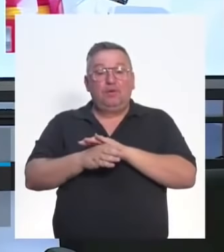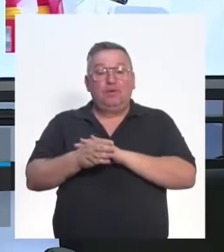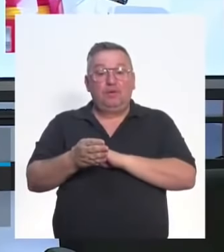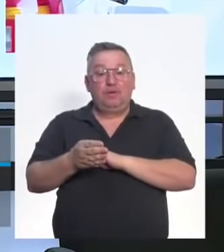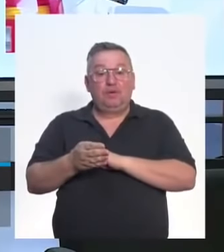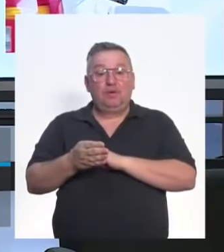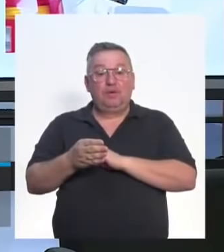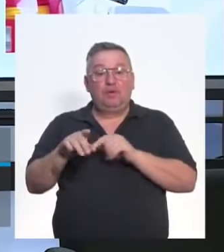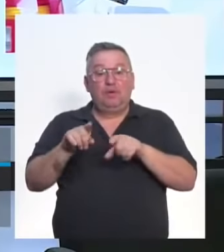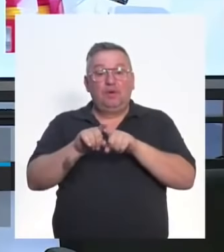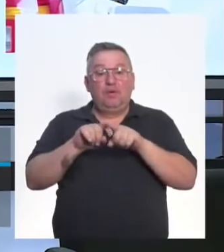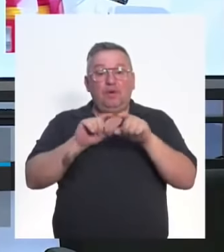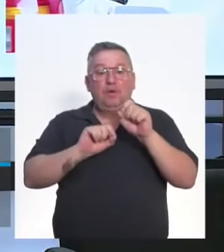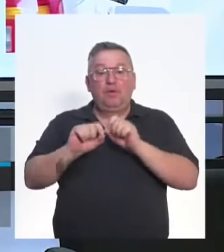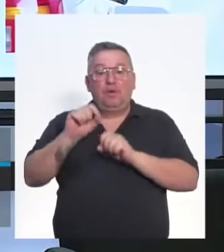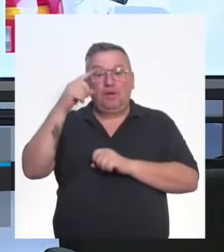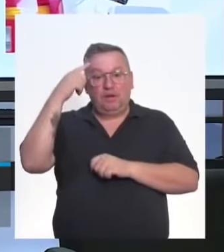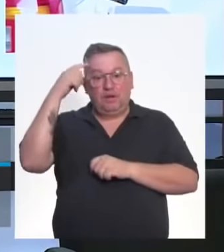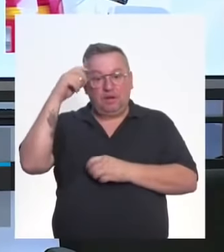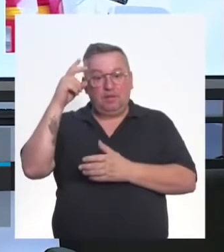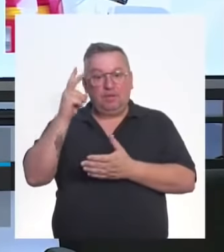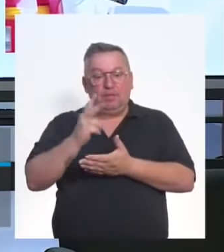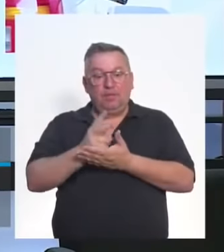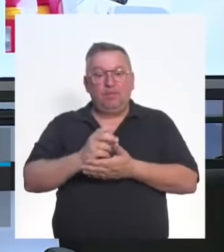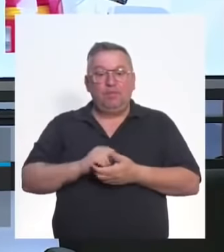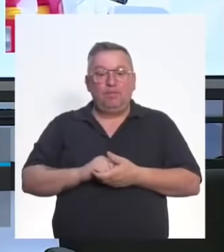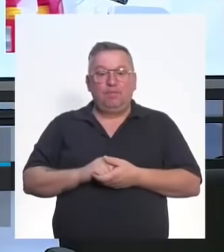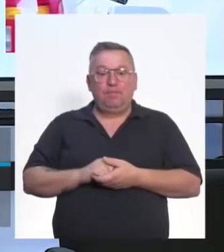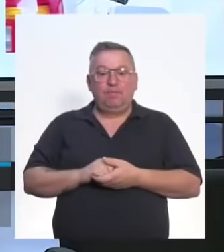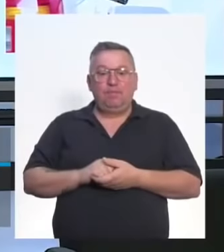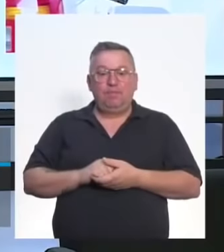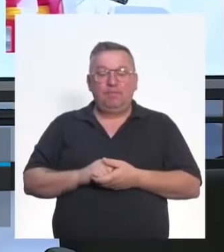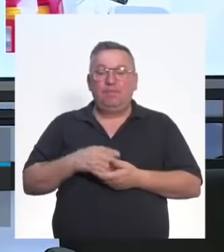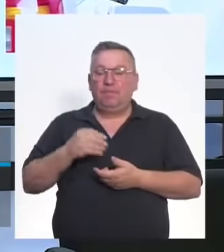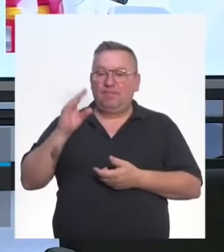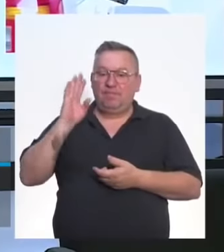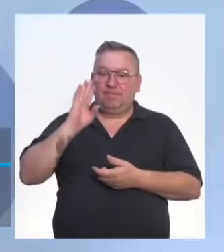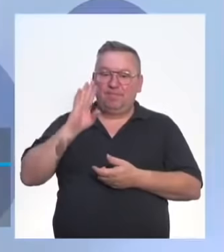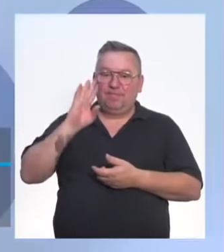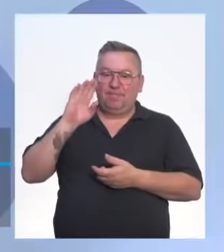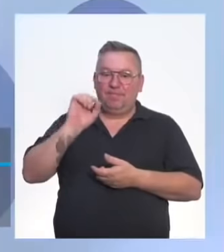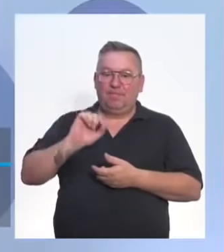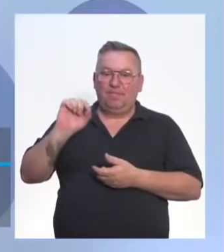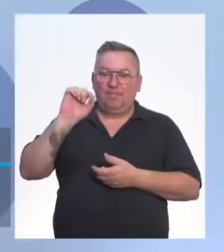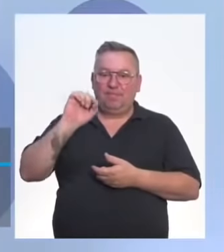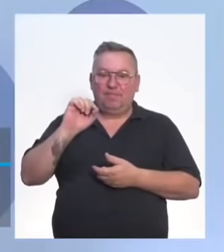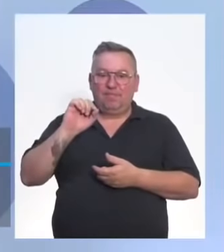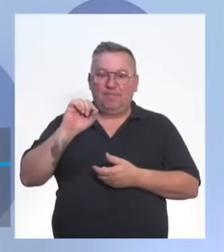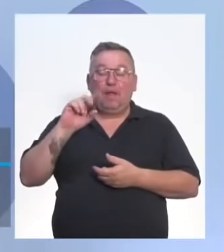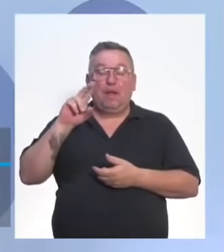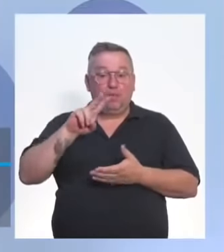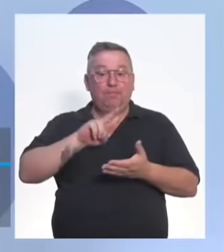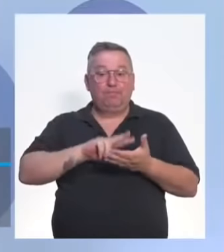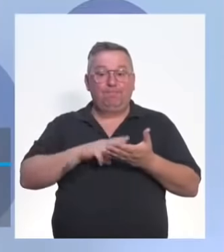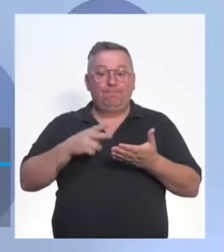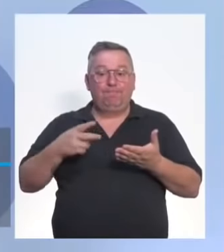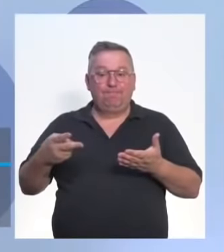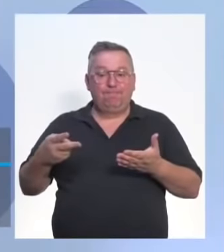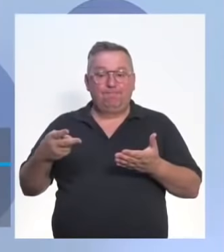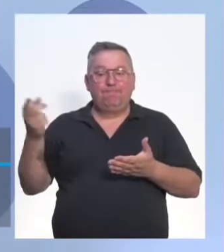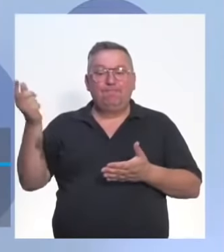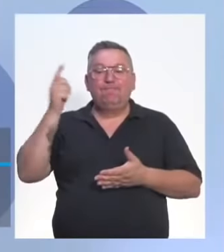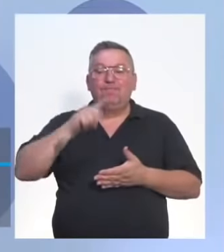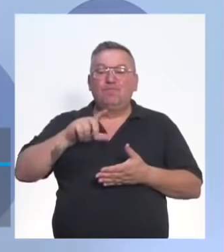com ele e essa é a ideia mesmo. Tranquilo? Tá? Sim, e é muito legal, né, Osmar, que essa questão é muito interpretativa. Você